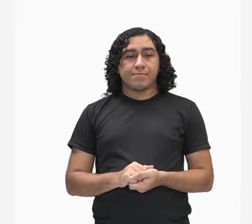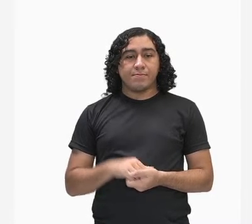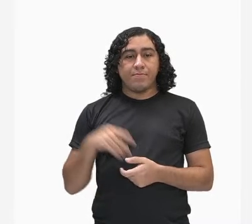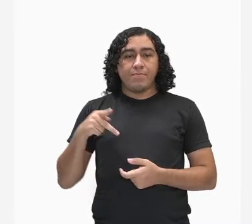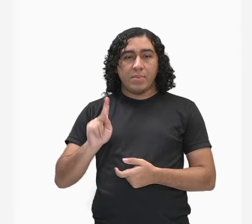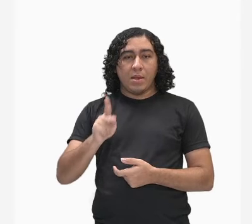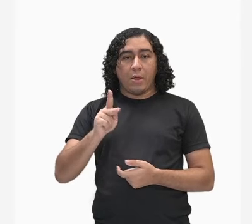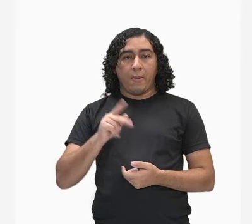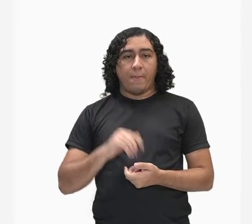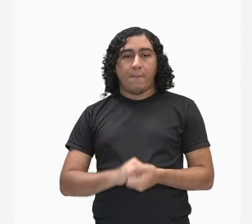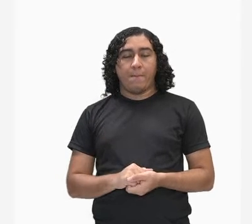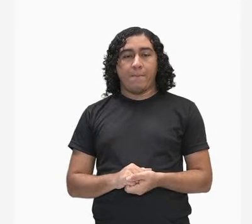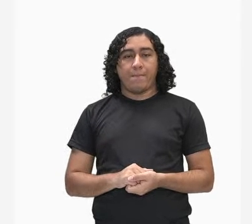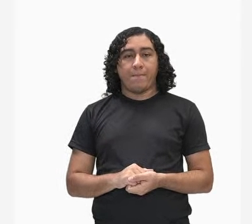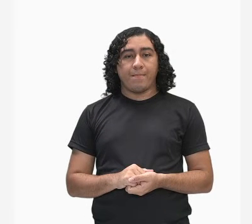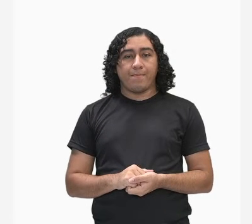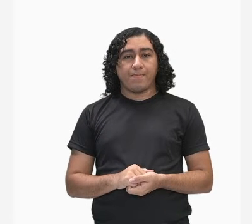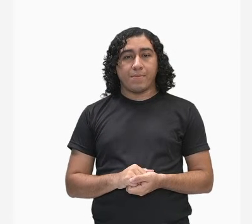continuando.